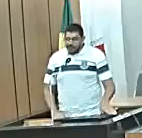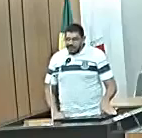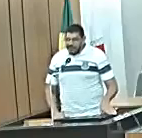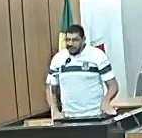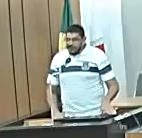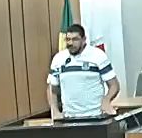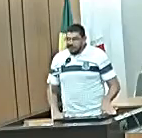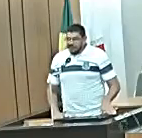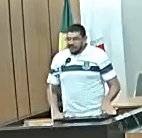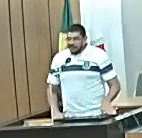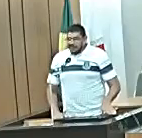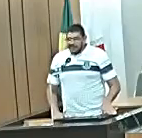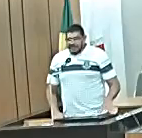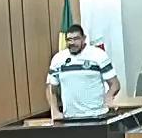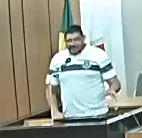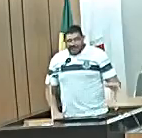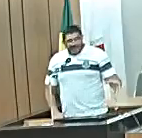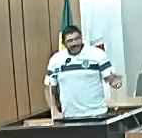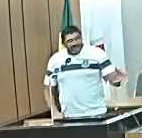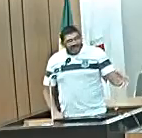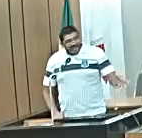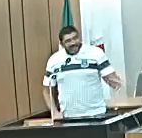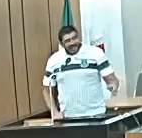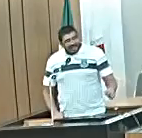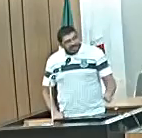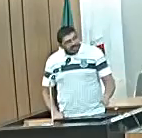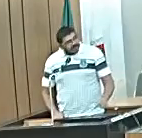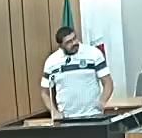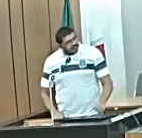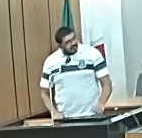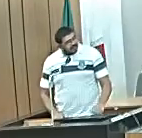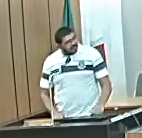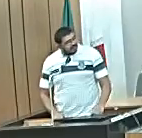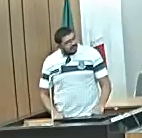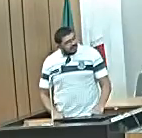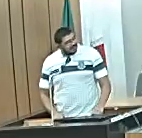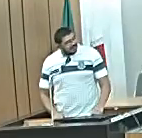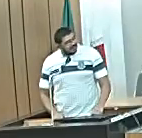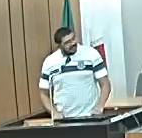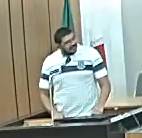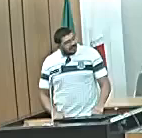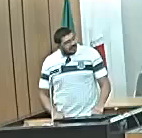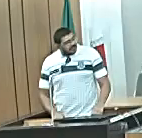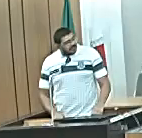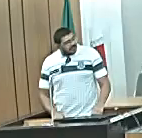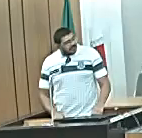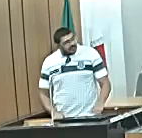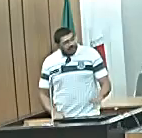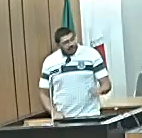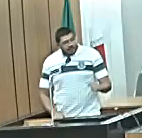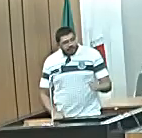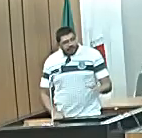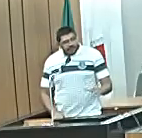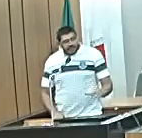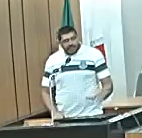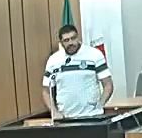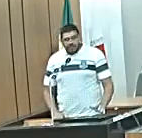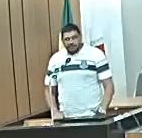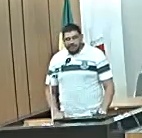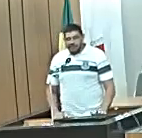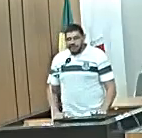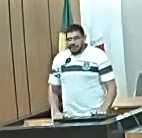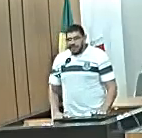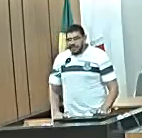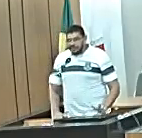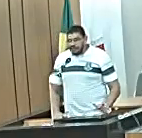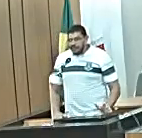do josé lino que traga a área meio pessoal do administrativo